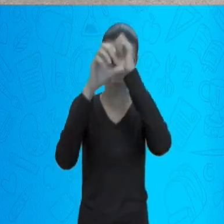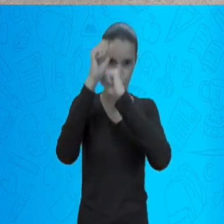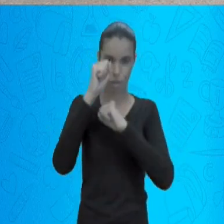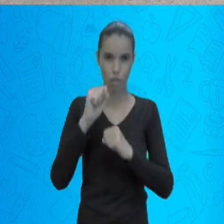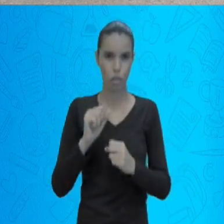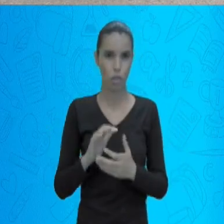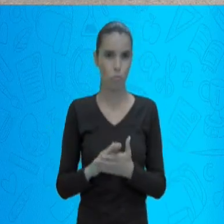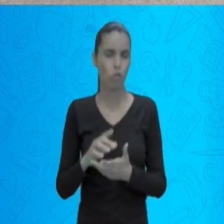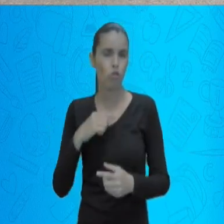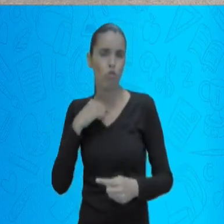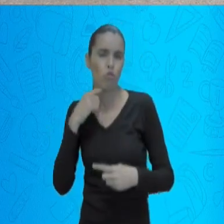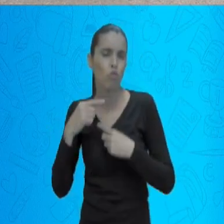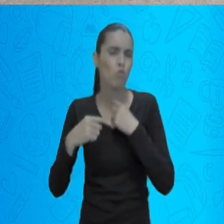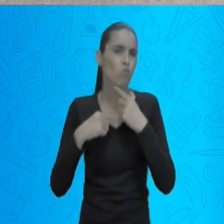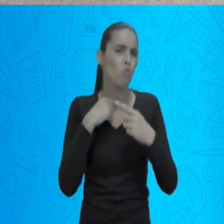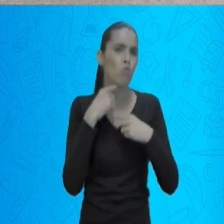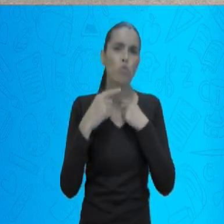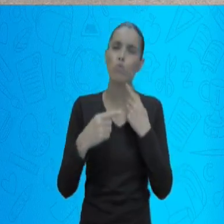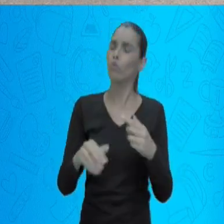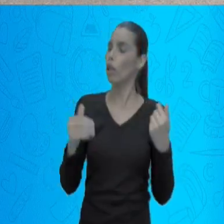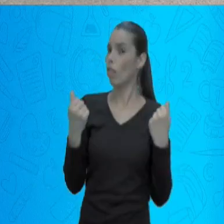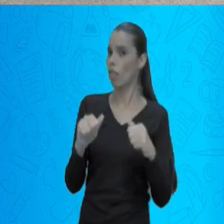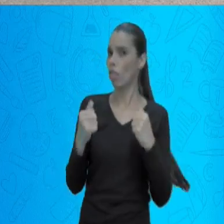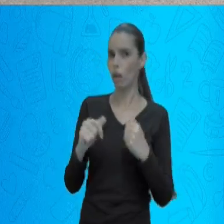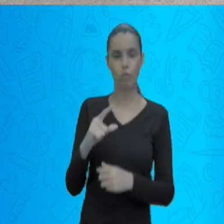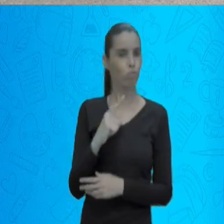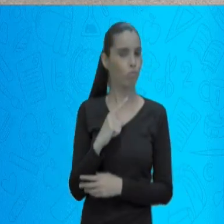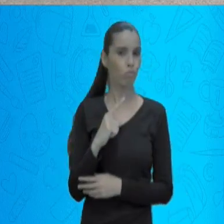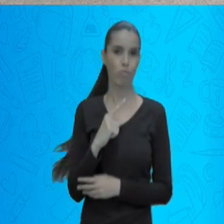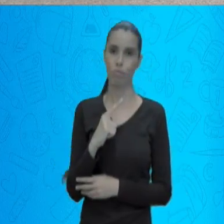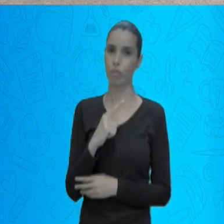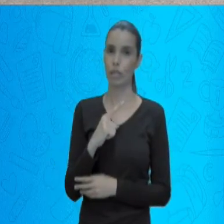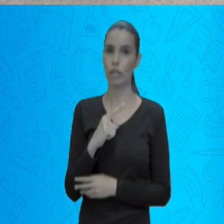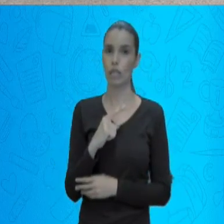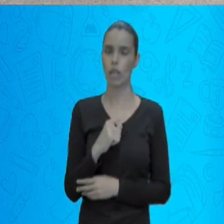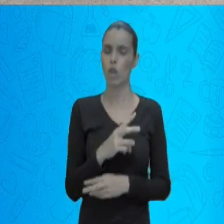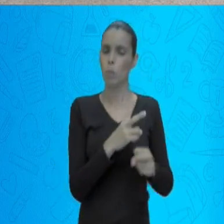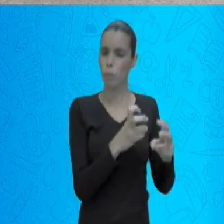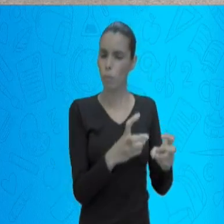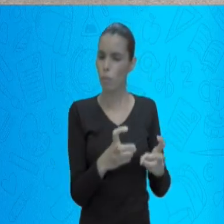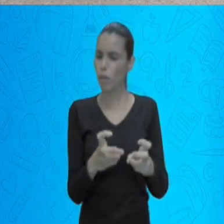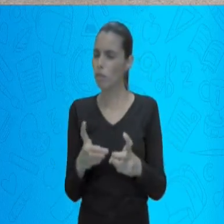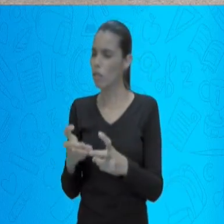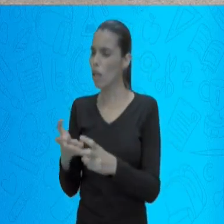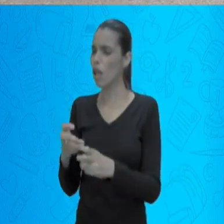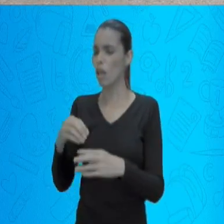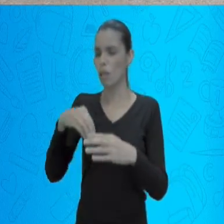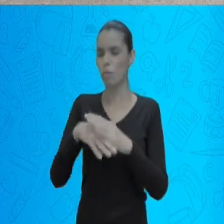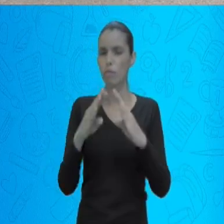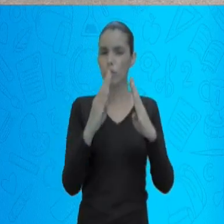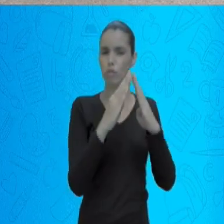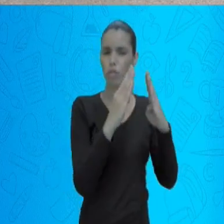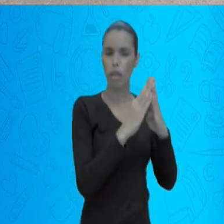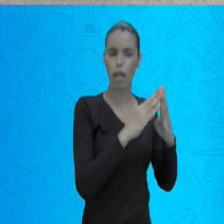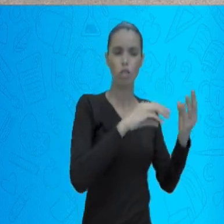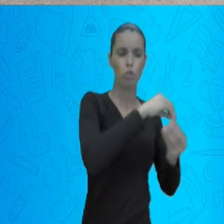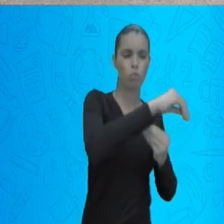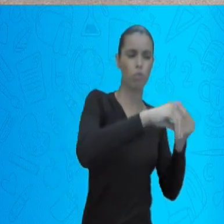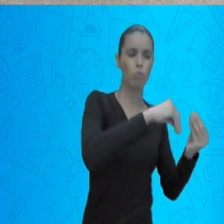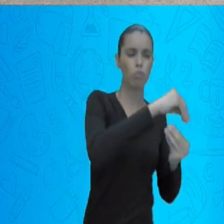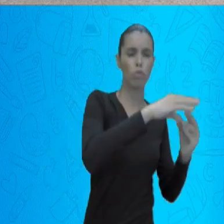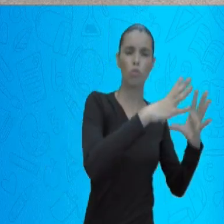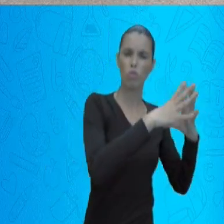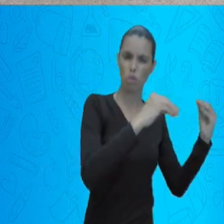em observar no nosso dia a dia, observar na nossa casa. É uma mistura homogênea, é uma mistura